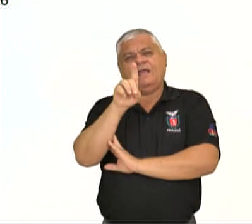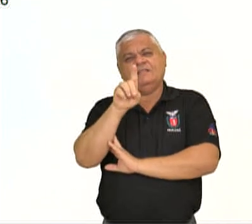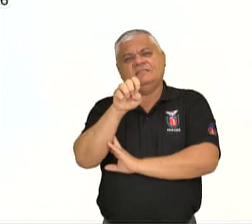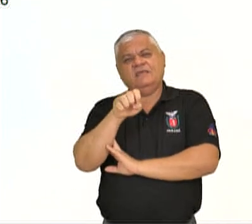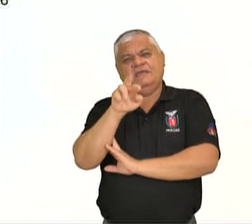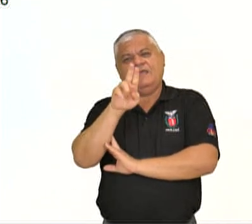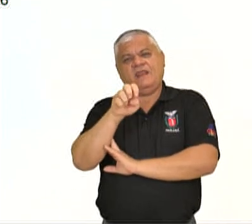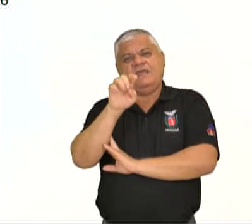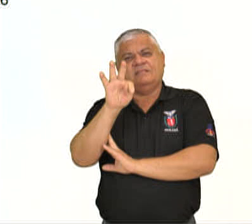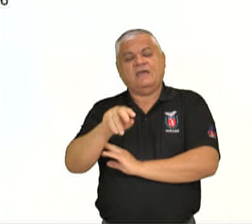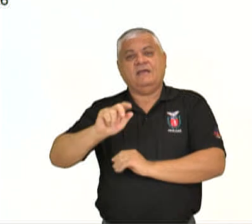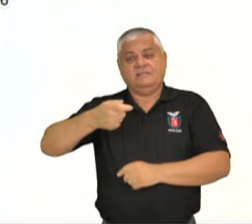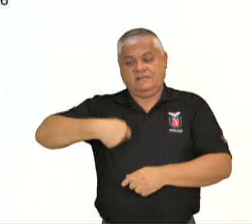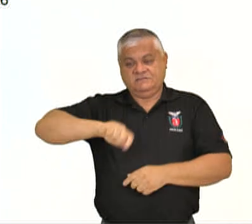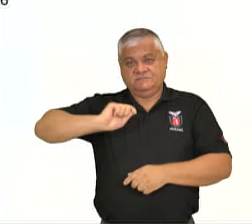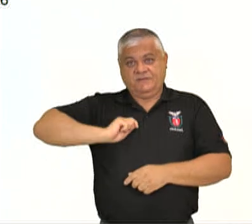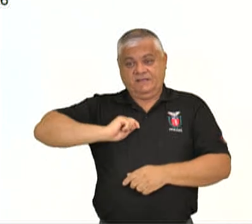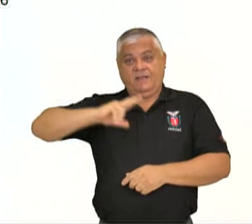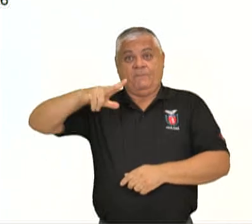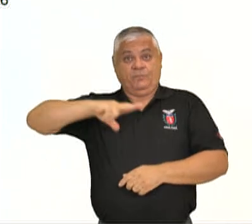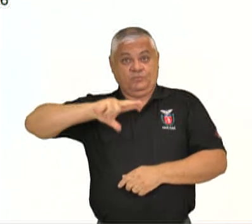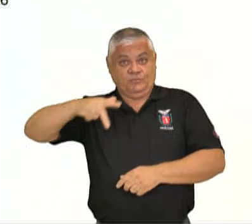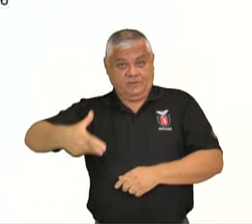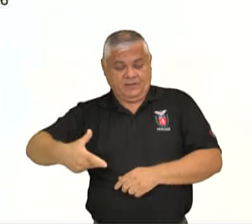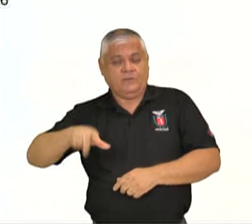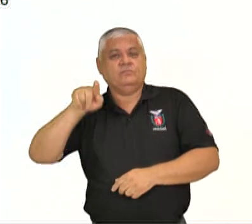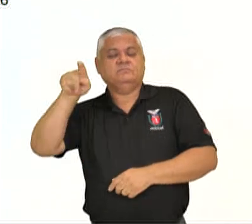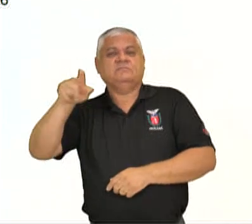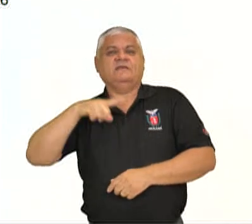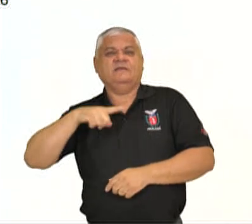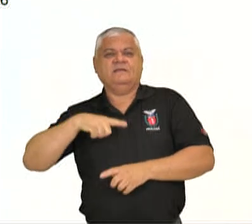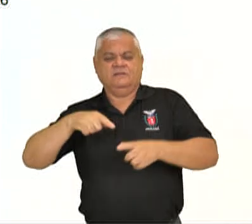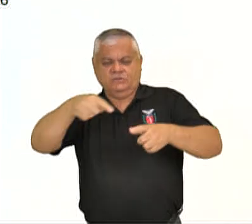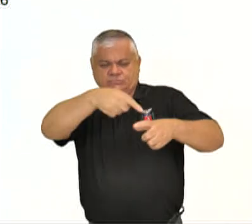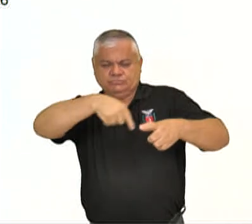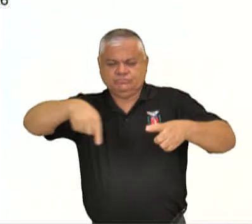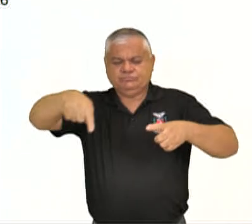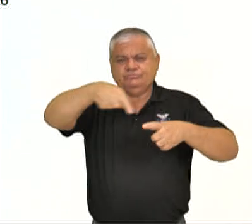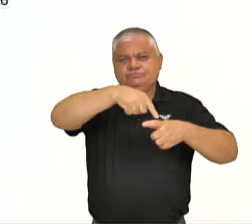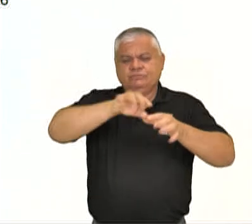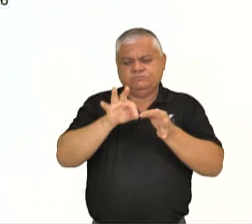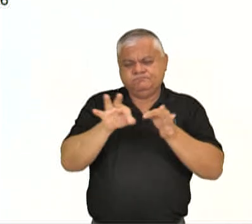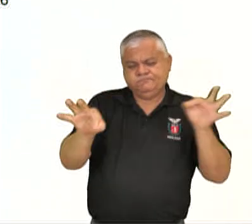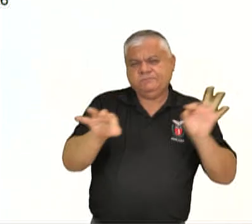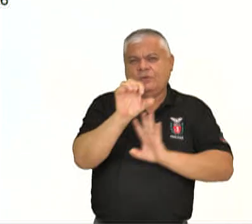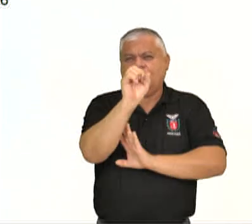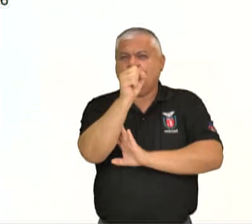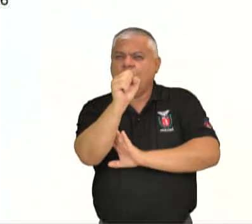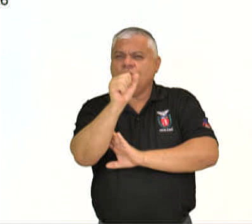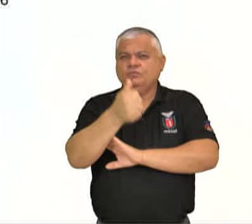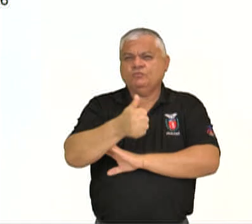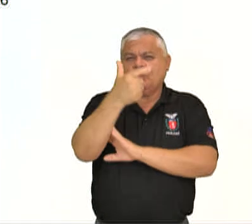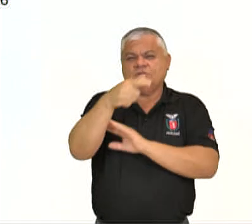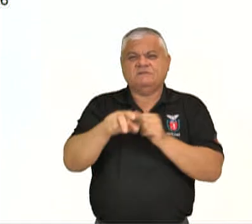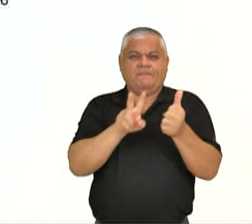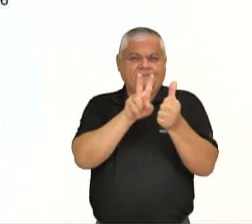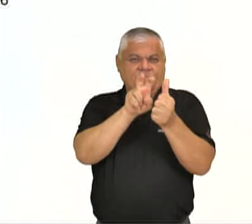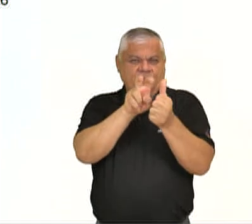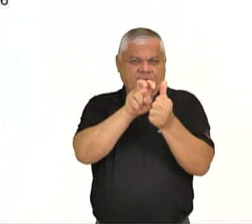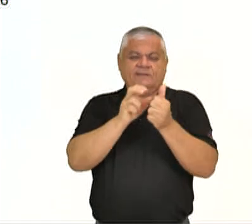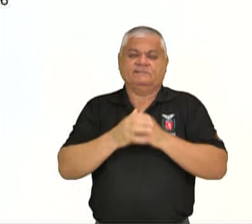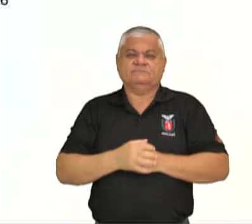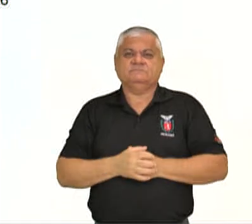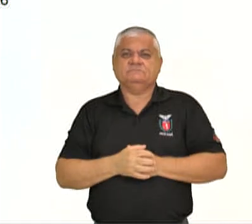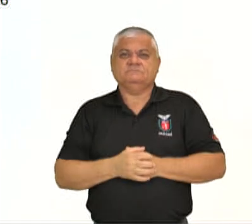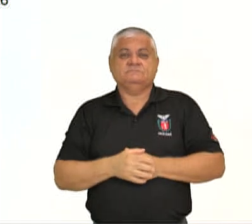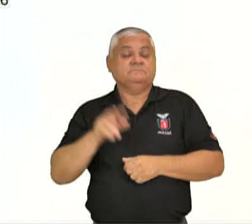pandereta da Espanha, de Portugal, possuindo dimensões que variam de 8 a 12 polegadas. Lembrando